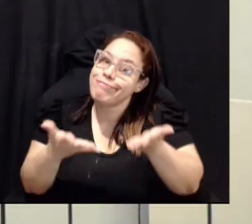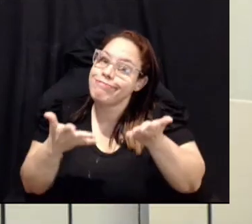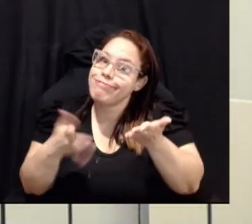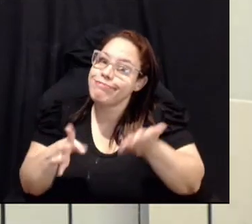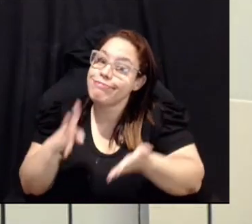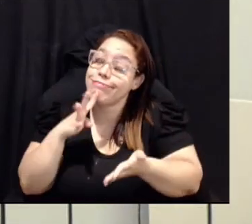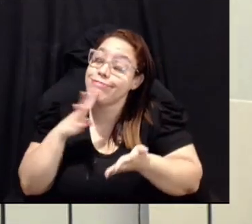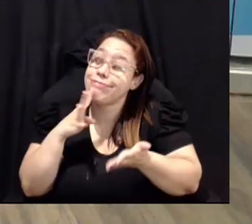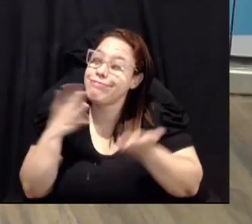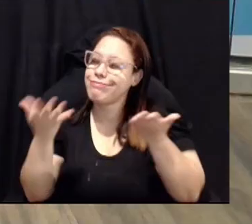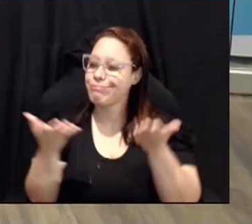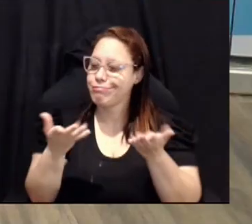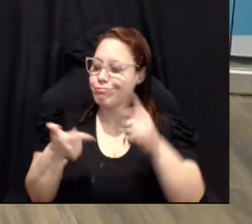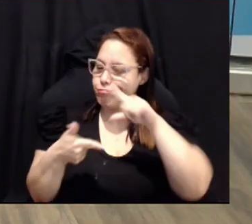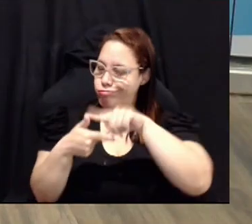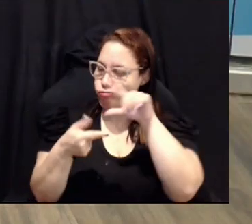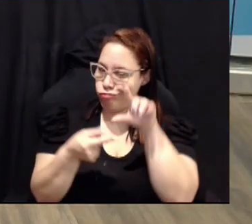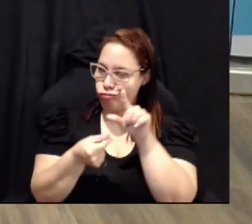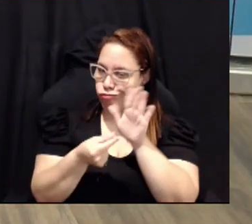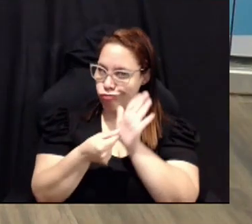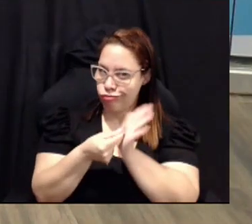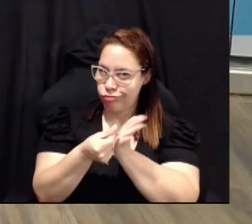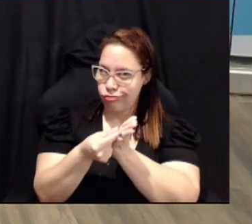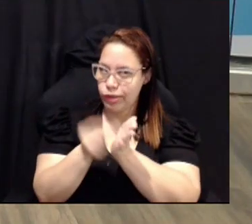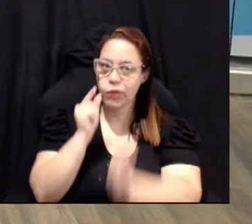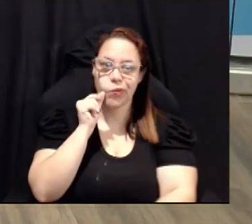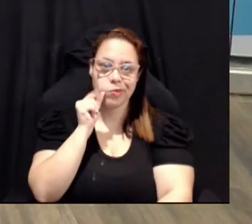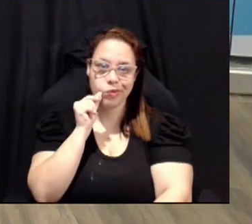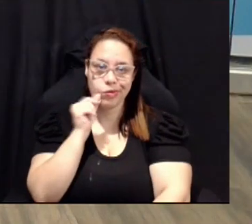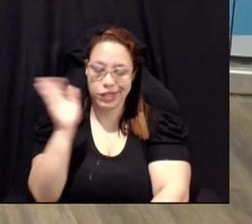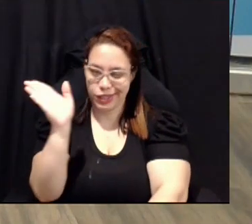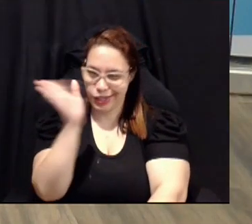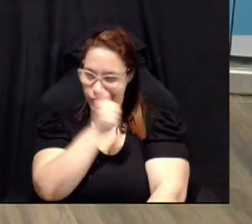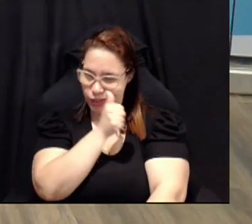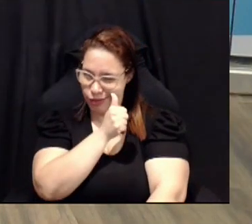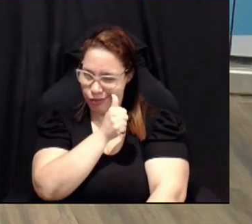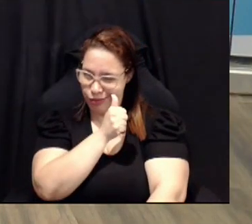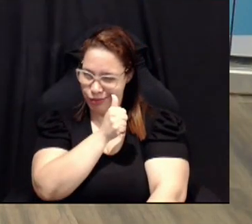agora no nosso quadro. Na ponta do lápis para você.